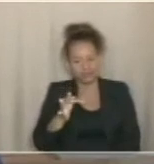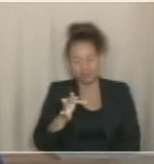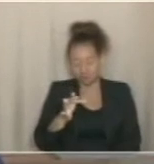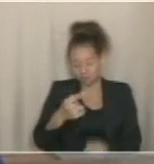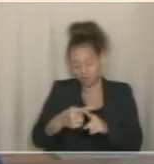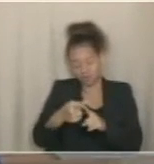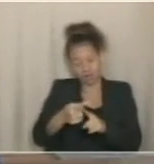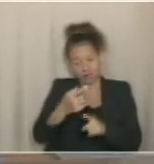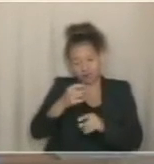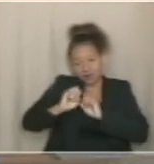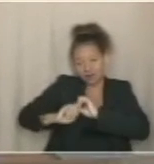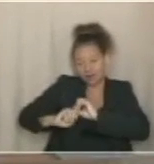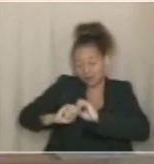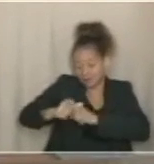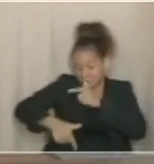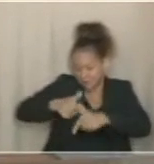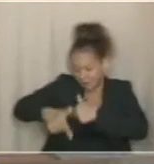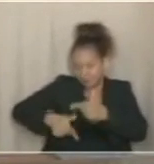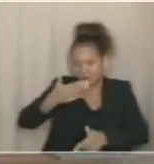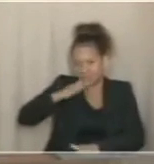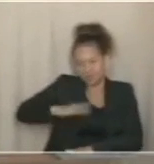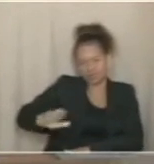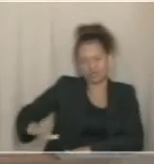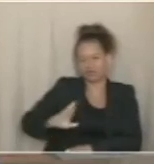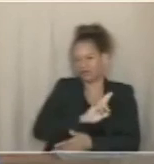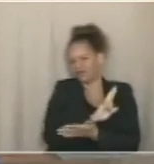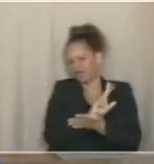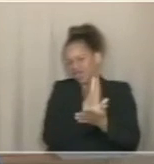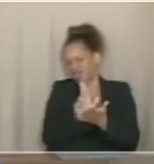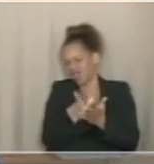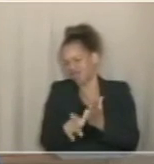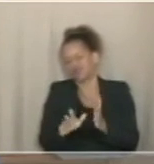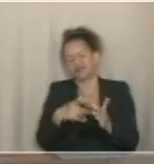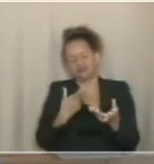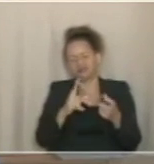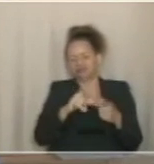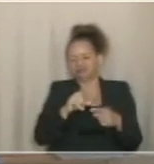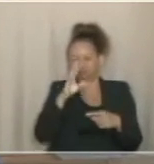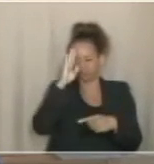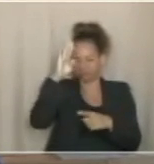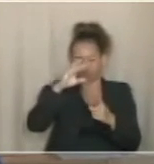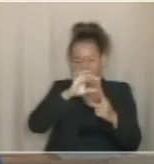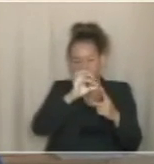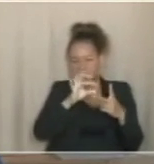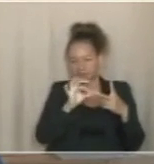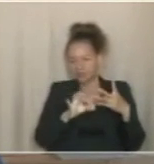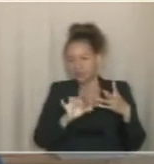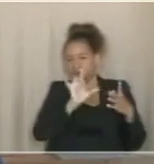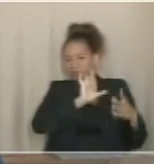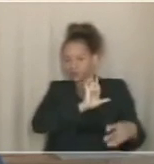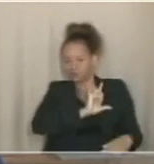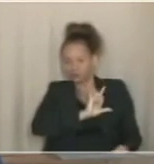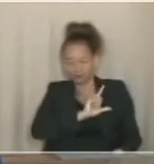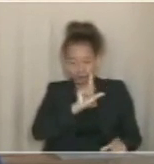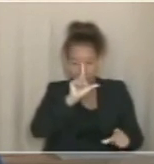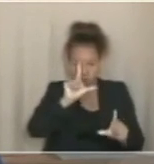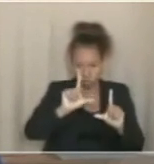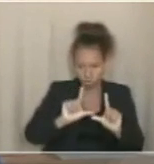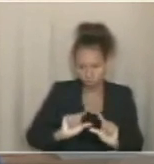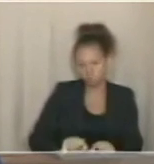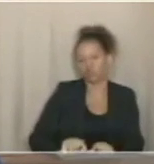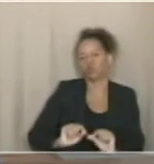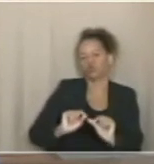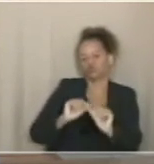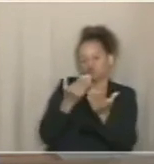senhores vereadores, são diversas. E aqui eu preciso destacar, não pode ser diferente, o baixo rendimento escolar e muitas vezes